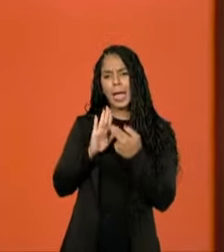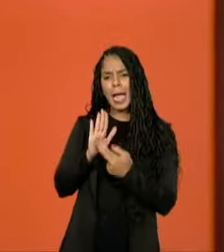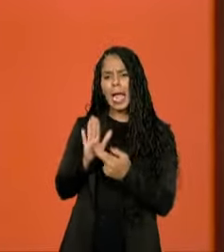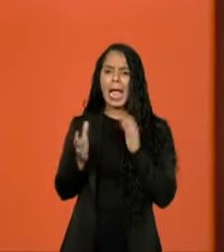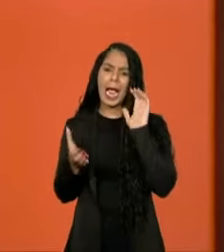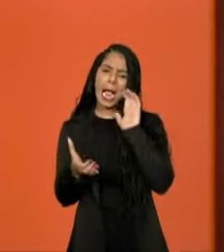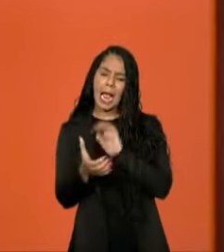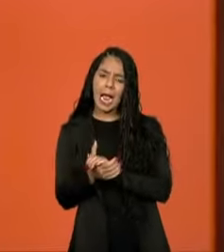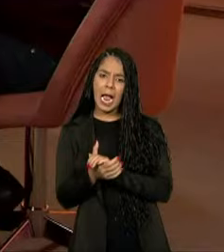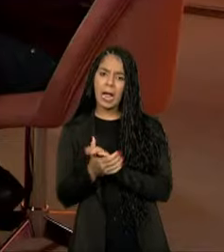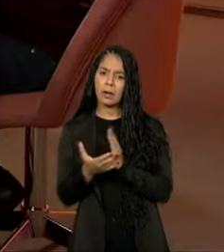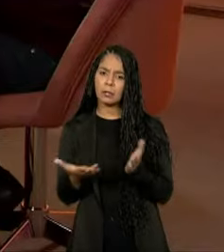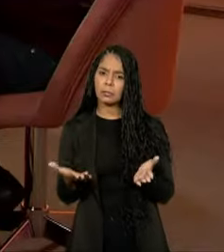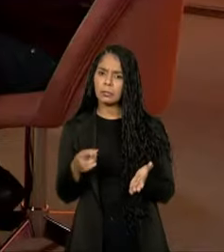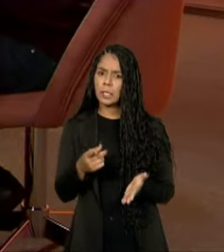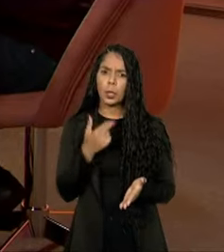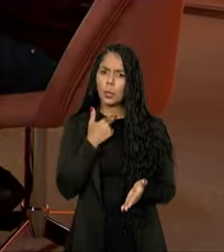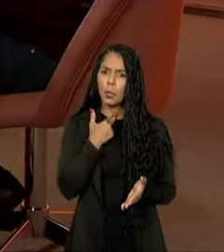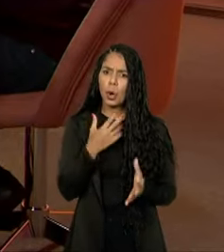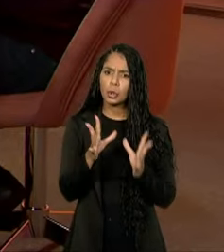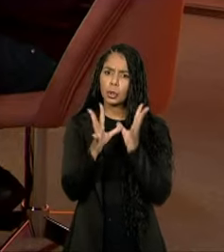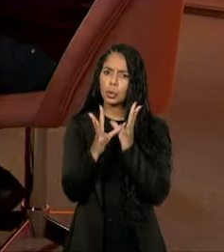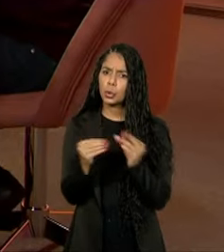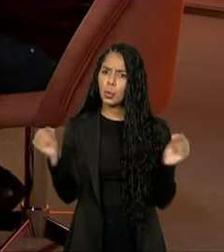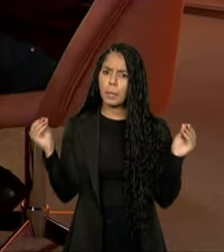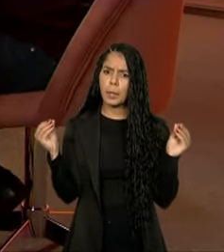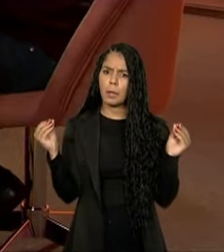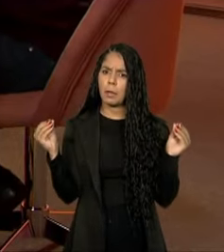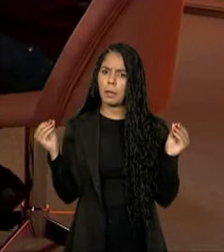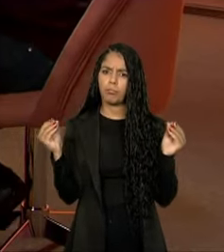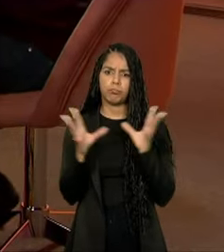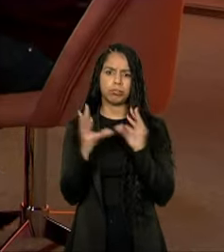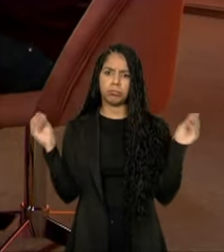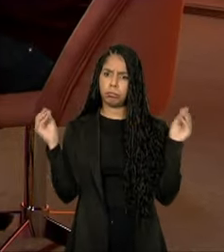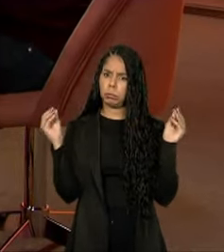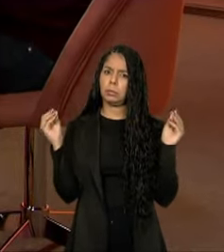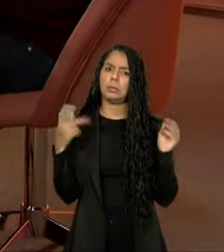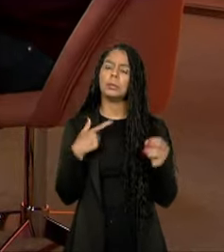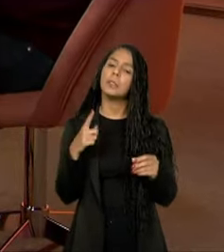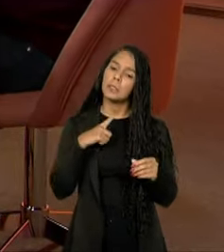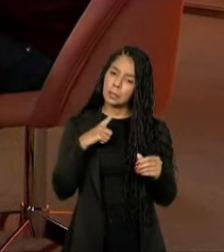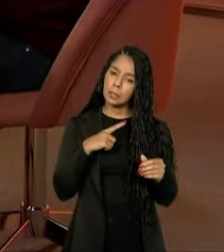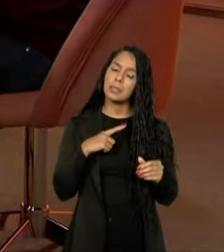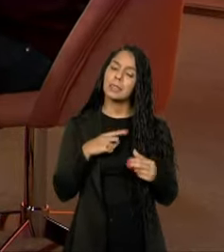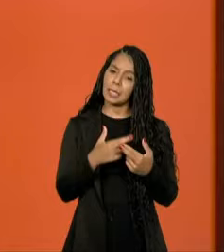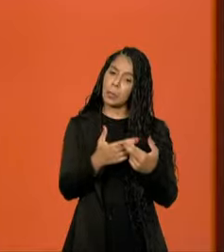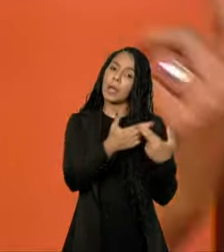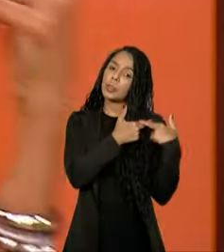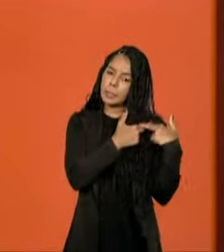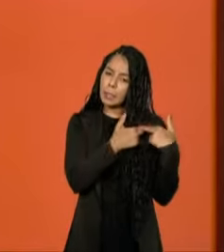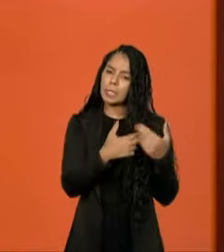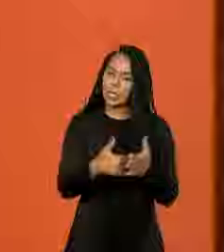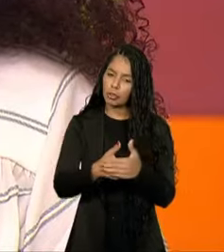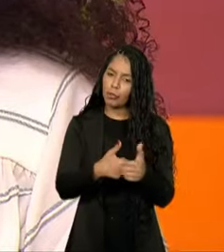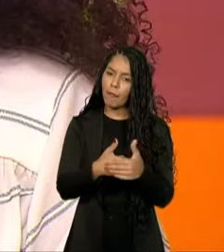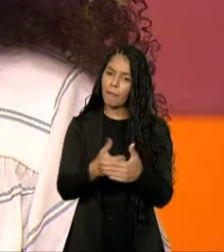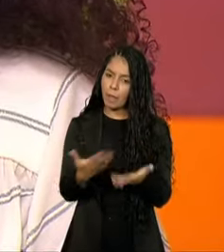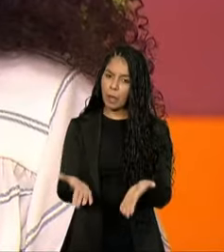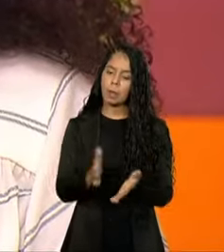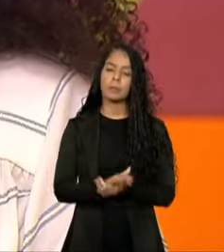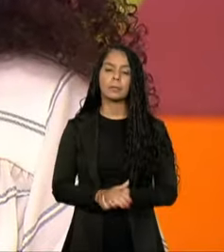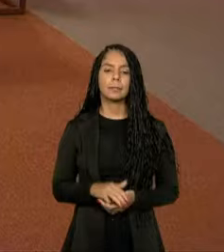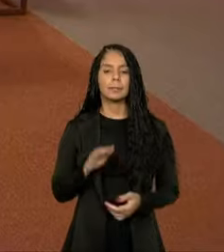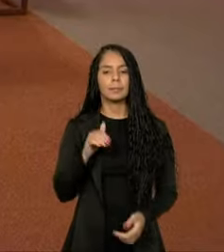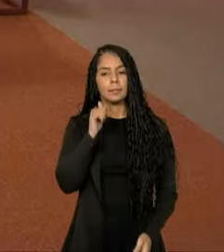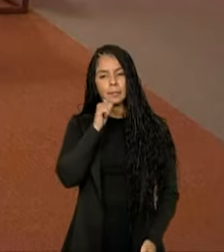case, ela vai. Mas ela não pode sumir, né? E desaparecer. E tem uma afetividade, uma responsabilidade afetiva, né? Exato. E as mulheres